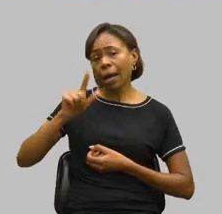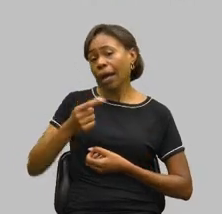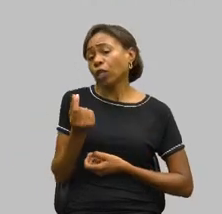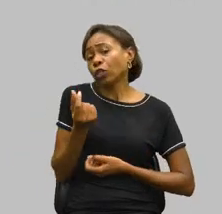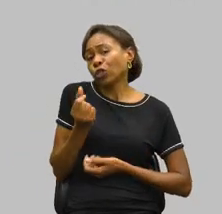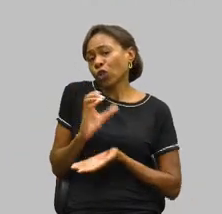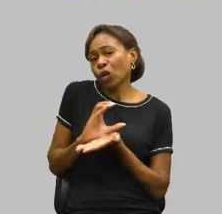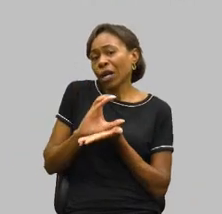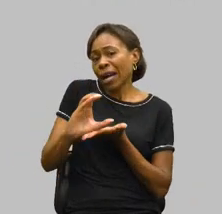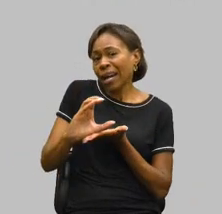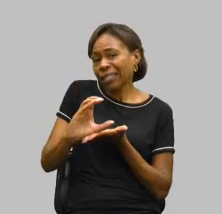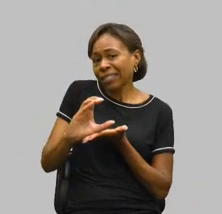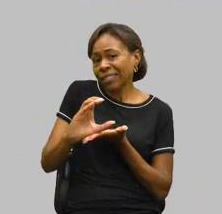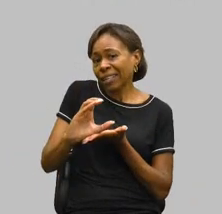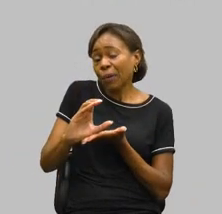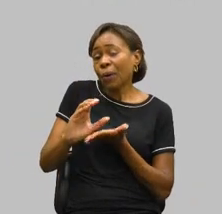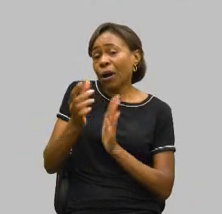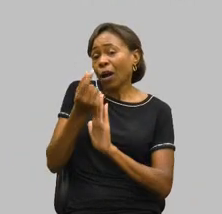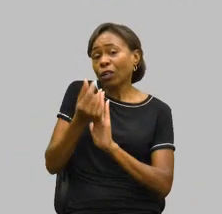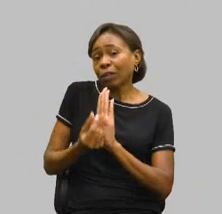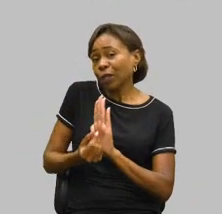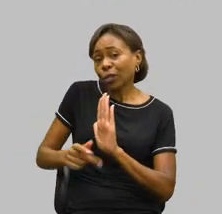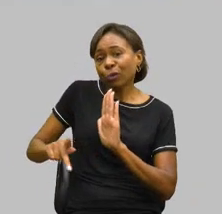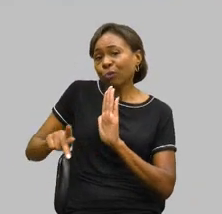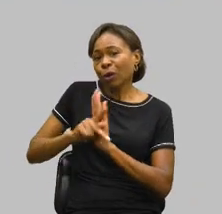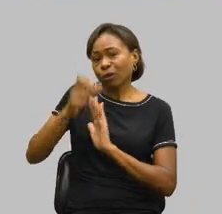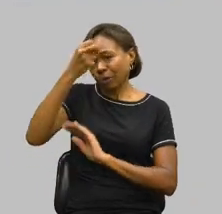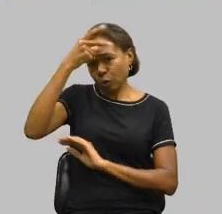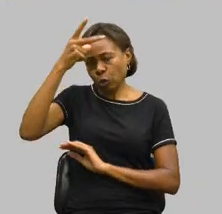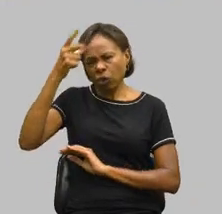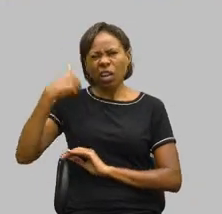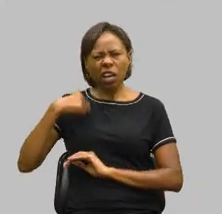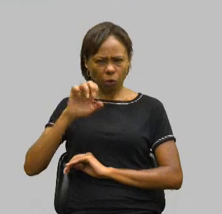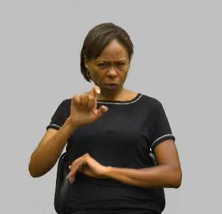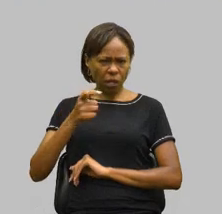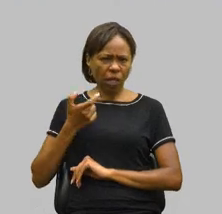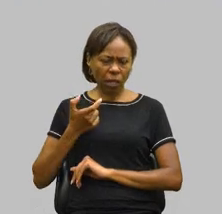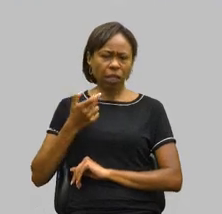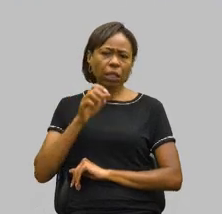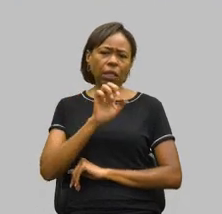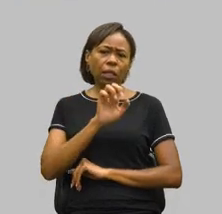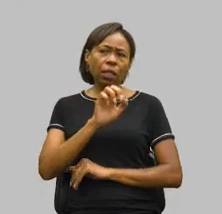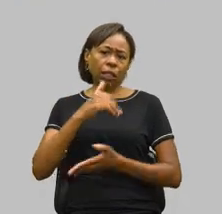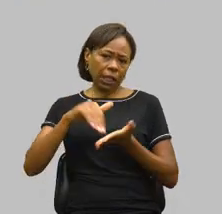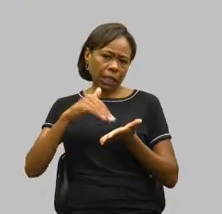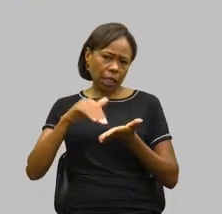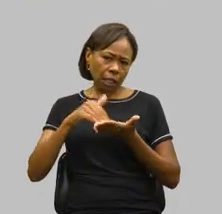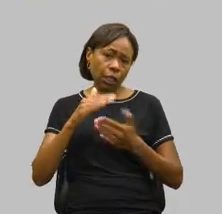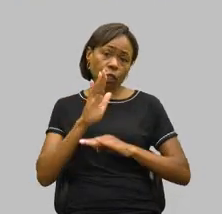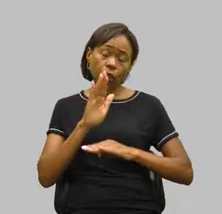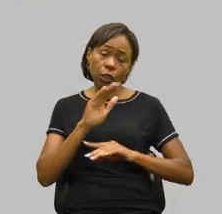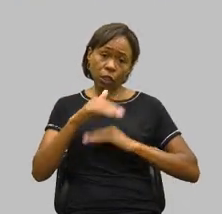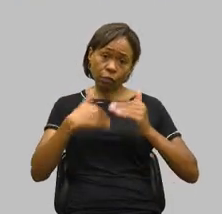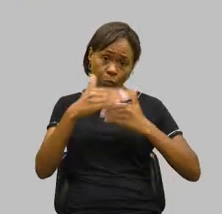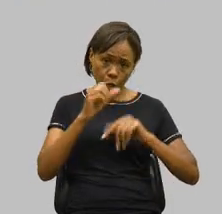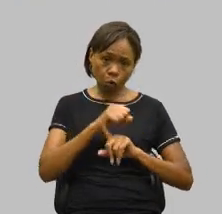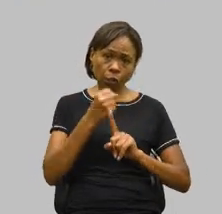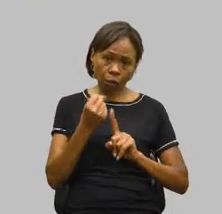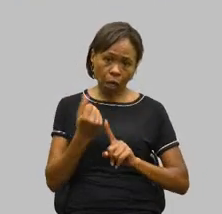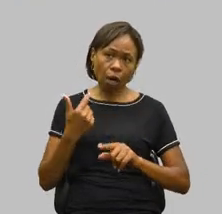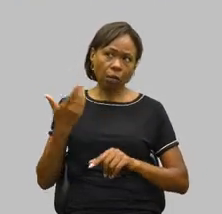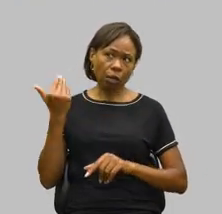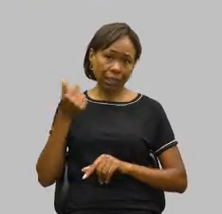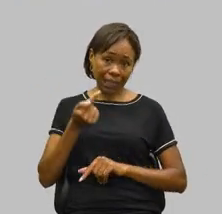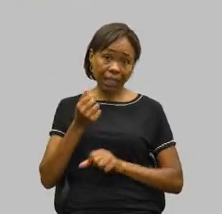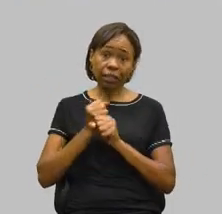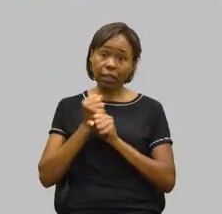únic da prefeitura eu fui secretária de Desenvolvimento Social ao longo dos meus últimos 7 anos quando eu assumi a secretaria a gente ainda tinha um